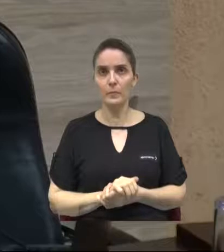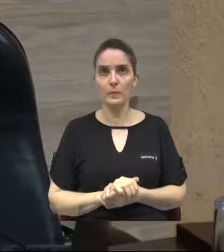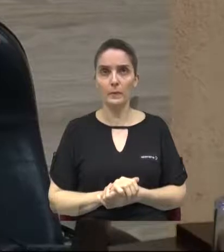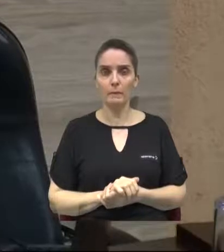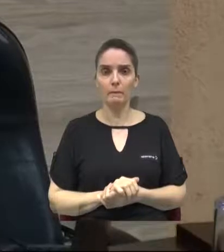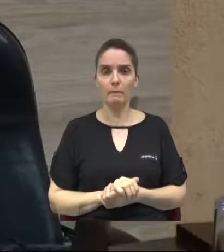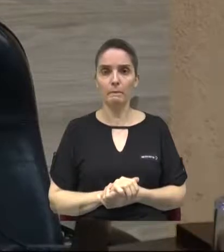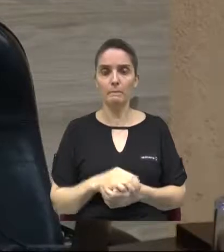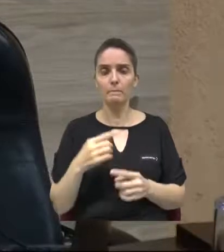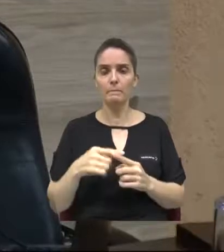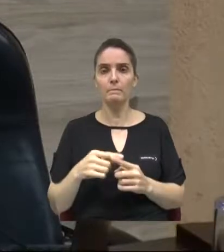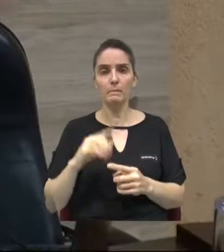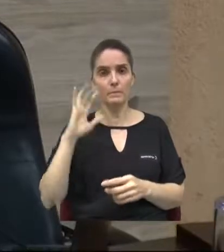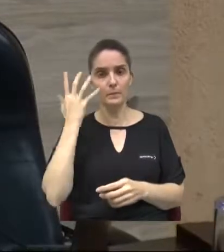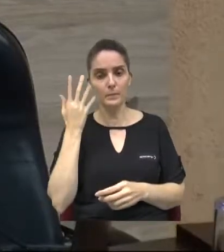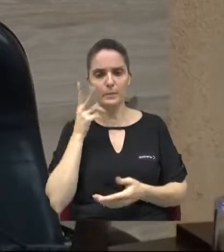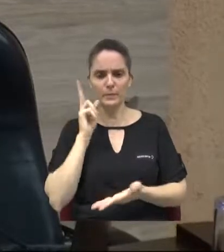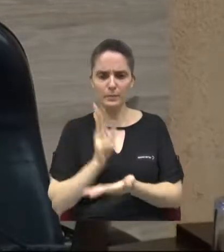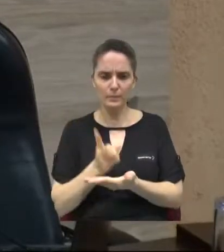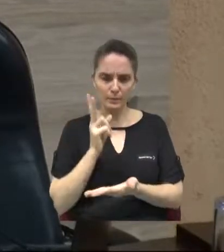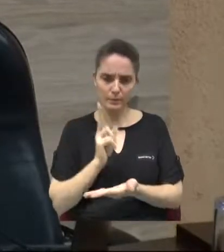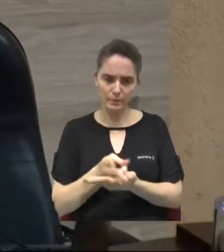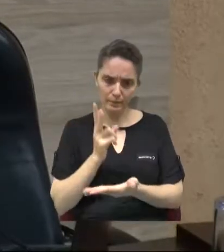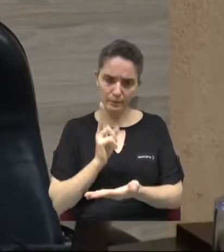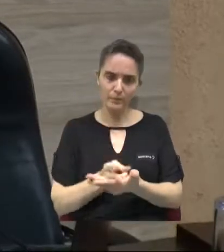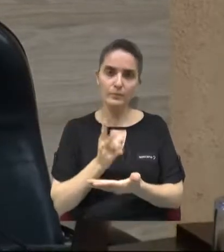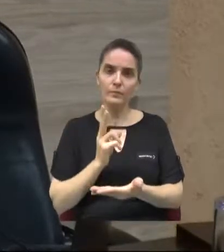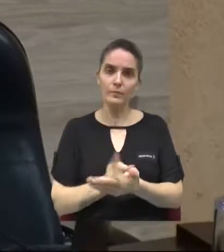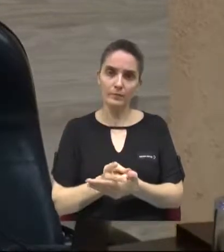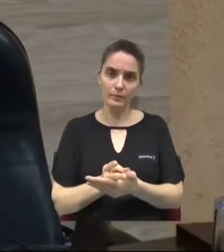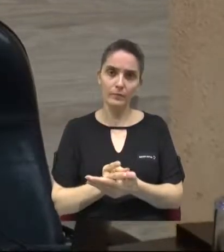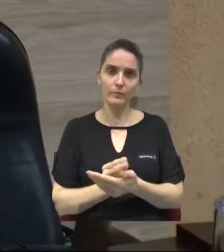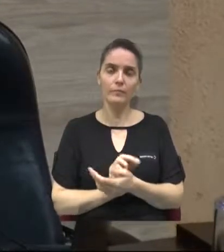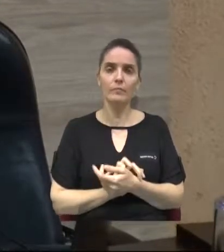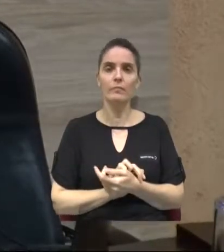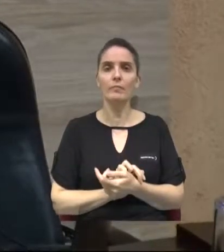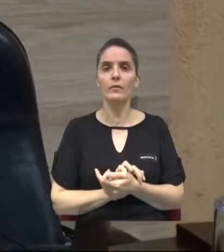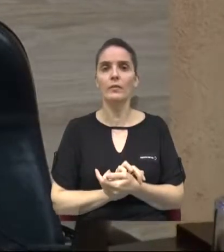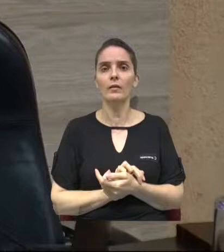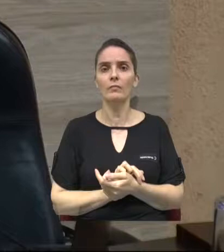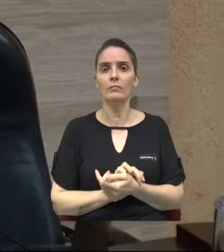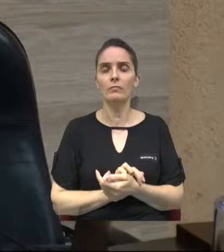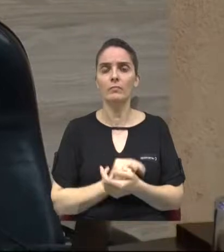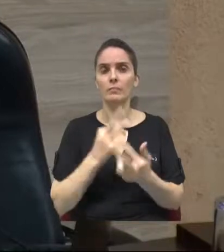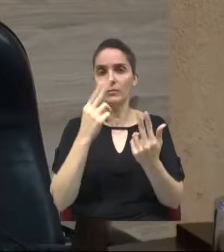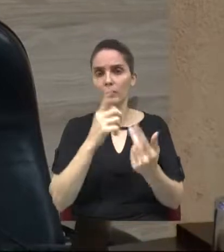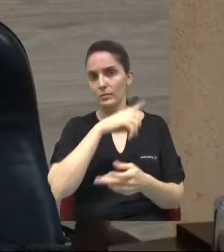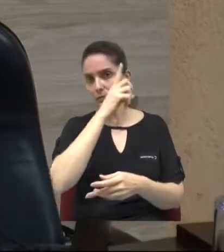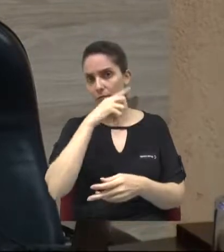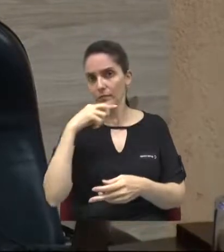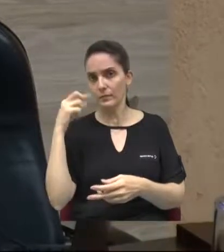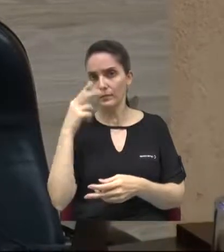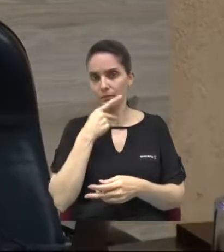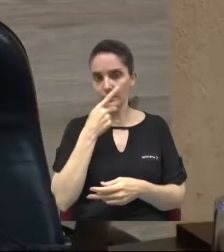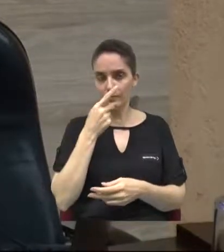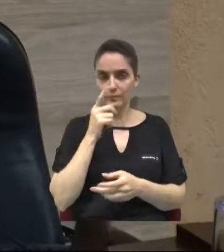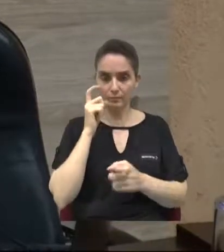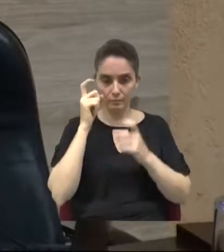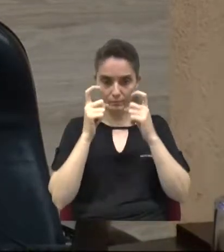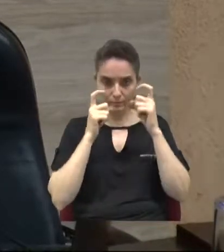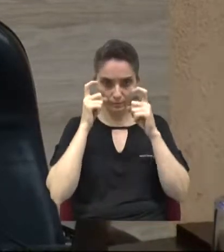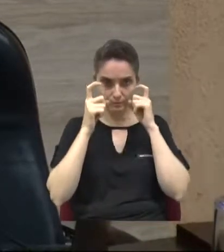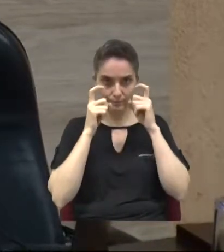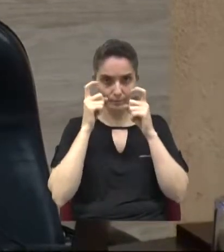tem sido alvo constante de depredação, seja, como a vereadora Mayra sempre tem uma preocupação muito grande, às